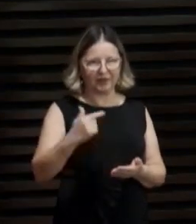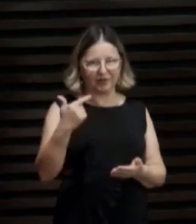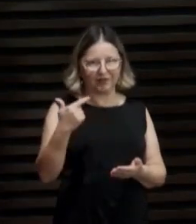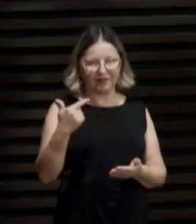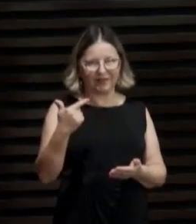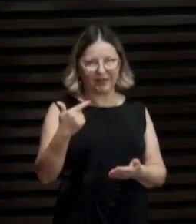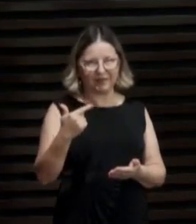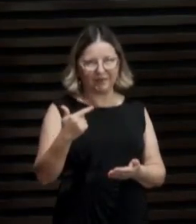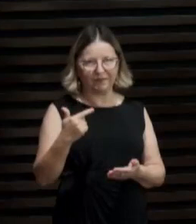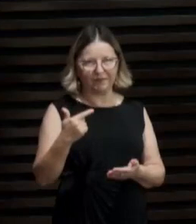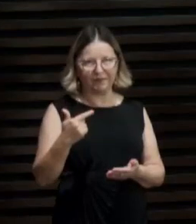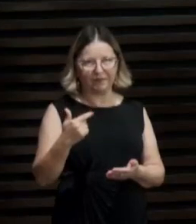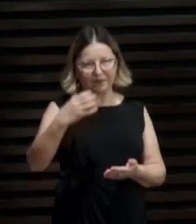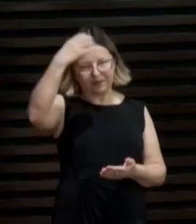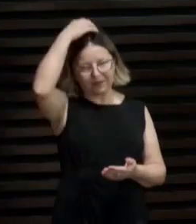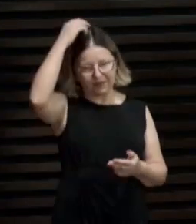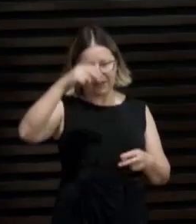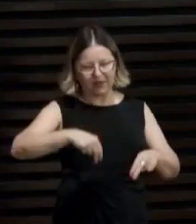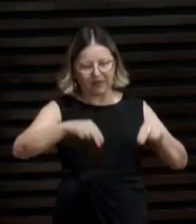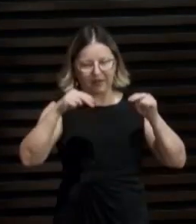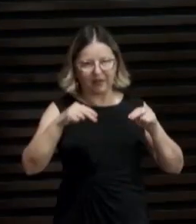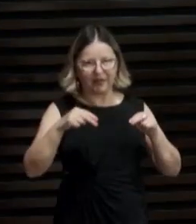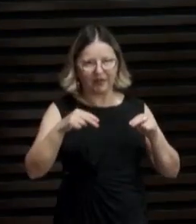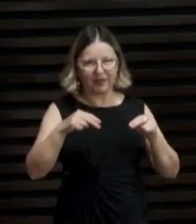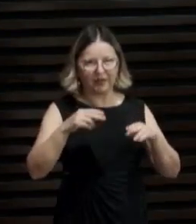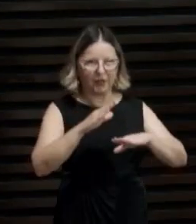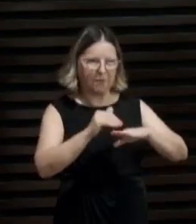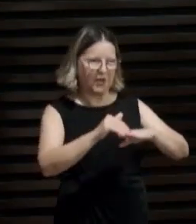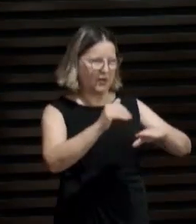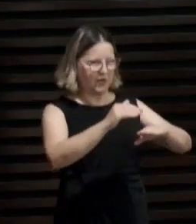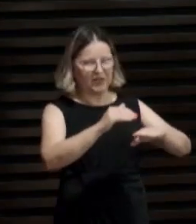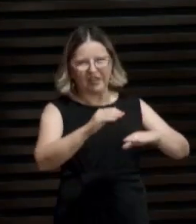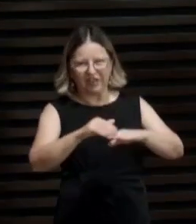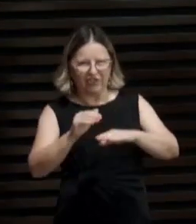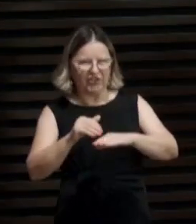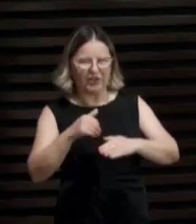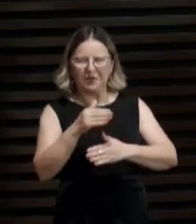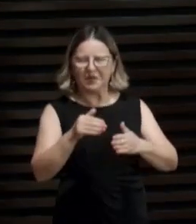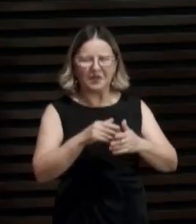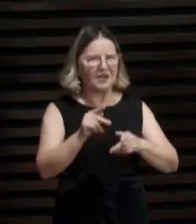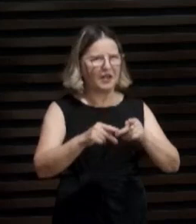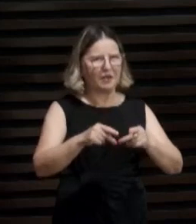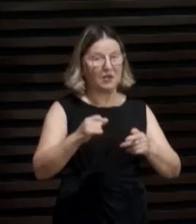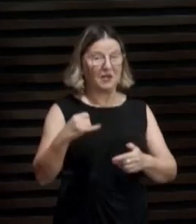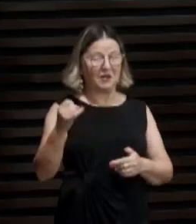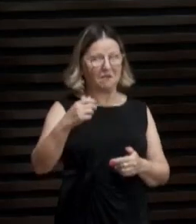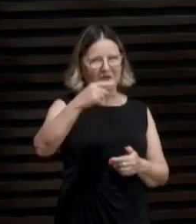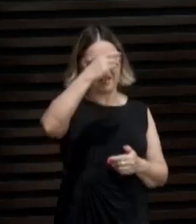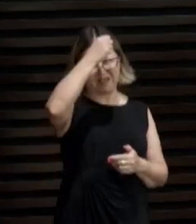então, o rei Nabucodonosor mandou ajuntar os sátrapas, os prefeitos, os governadores, os juízes, os